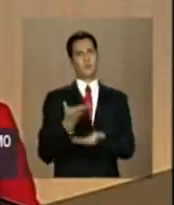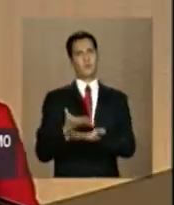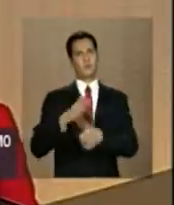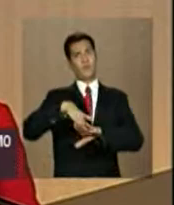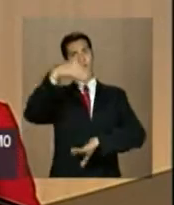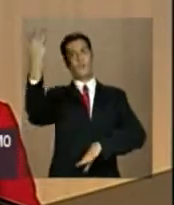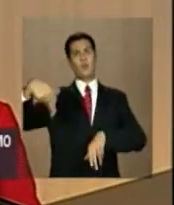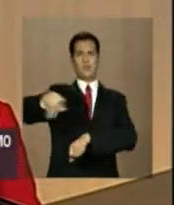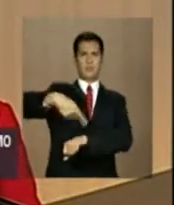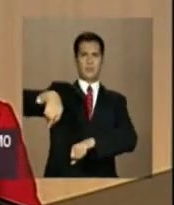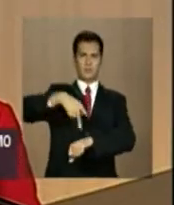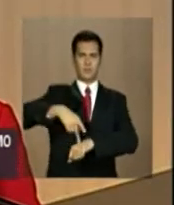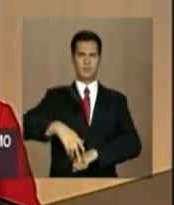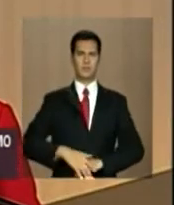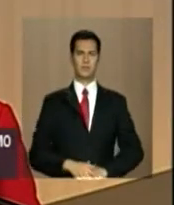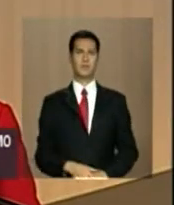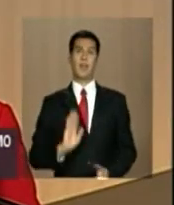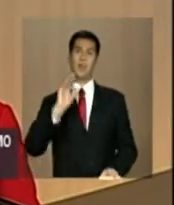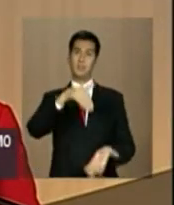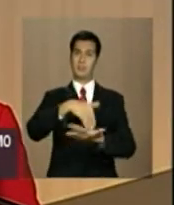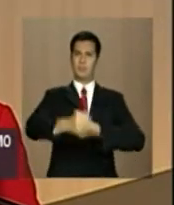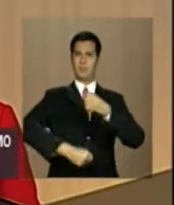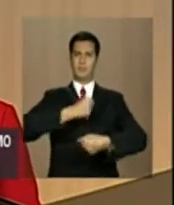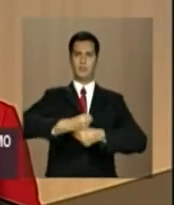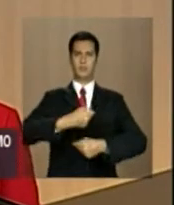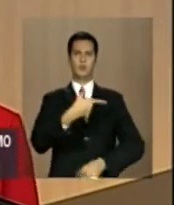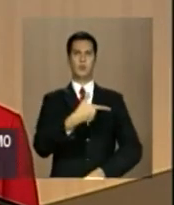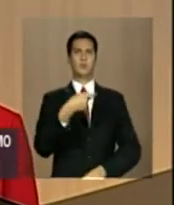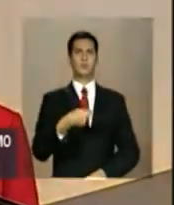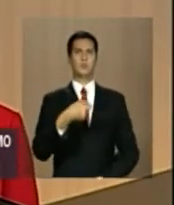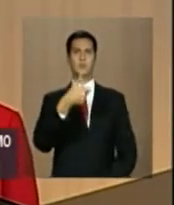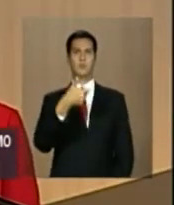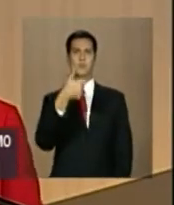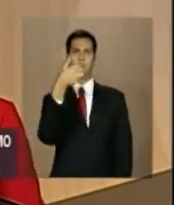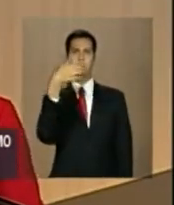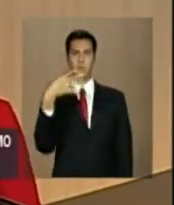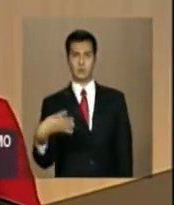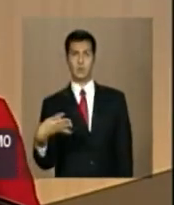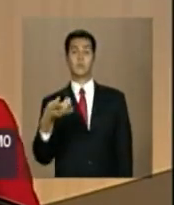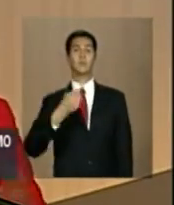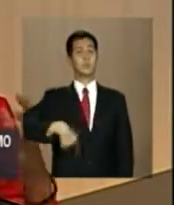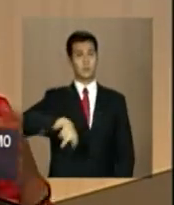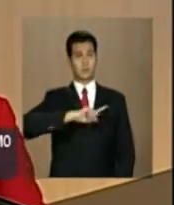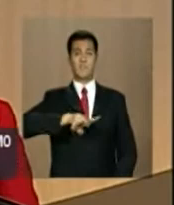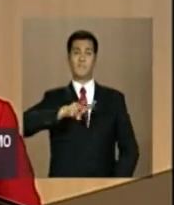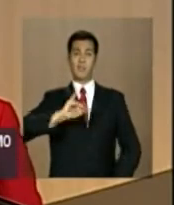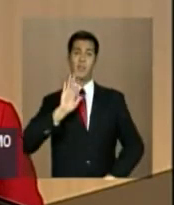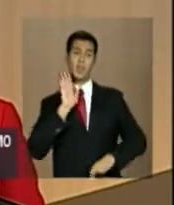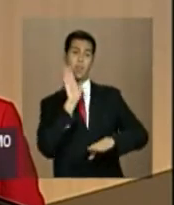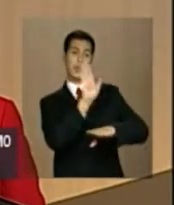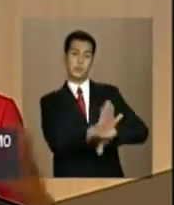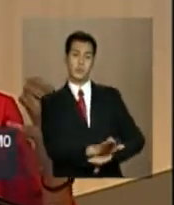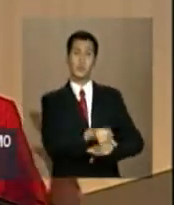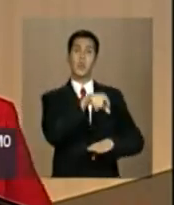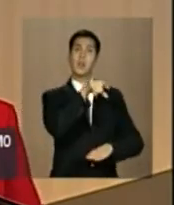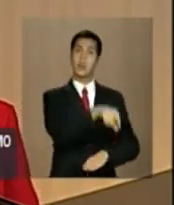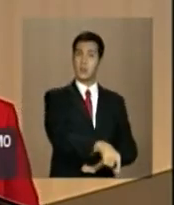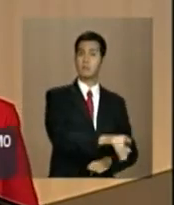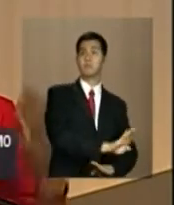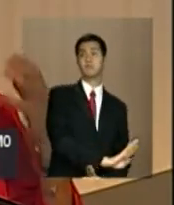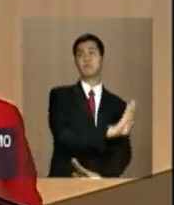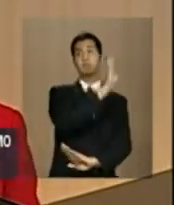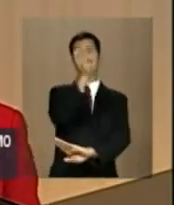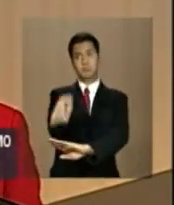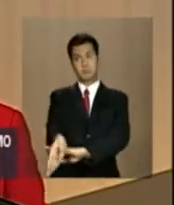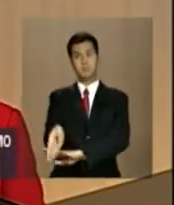São 100 mil brasileiros que até 2014 nós iremos permitir que tenham acesso a